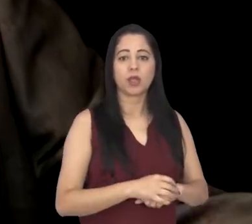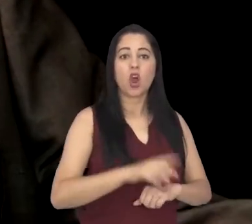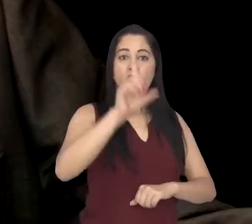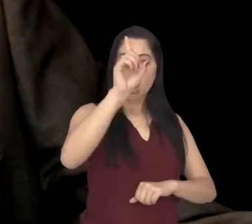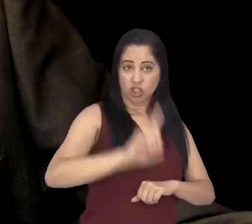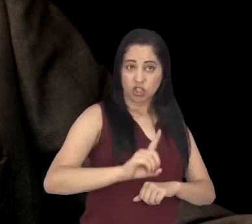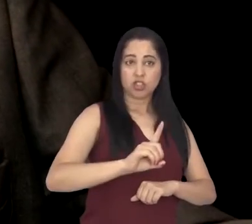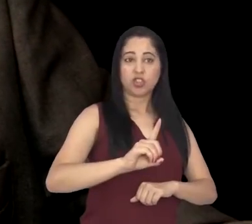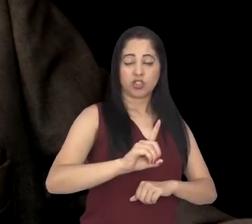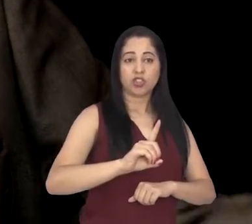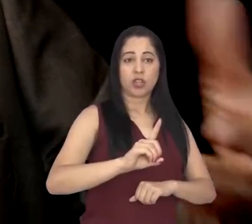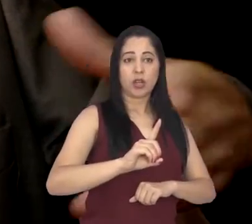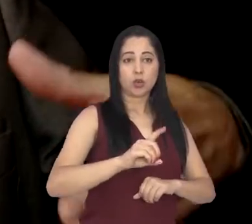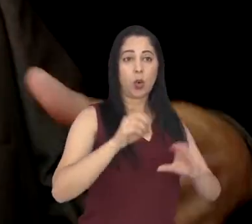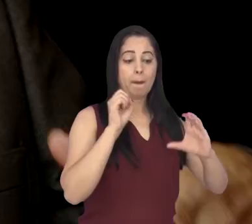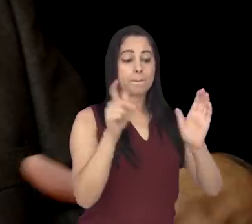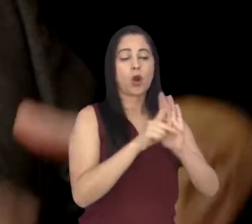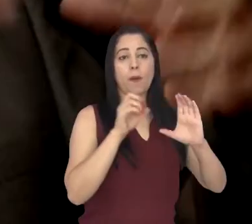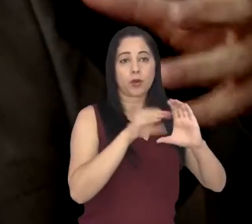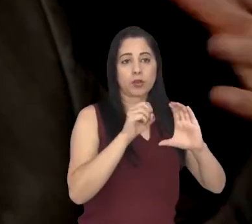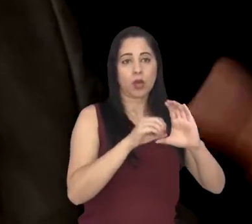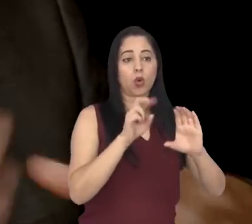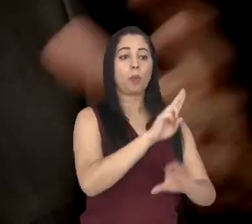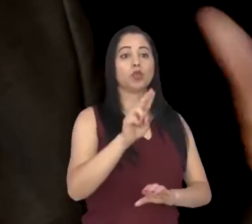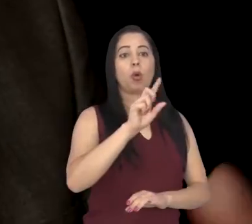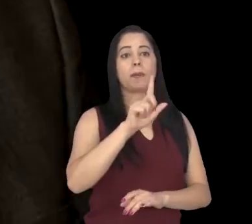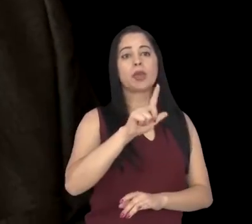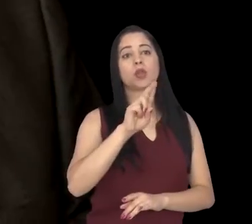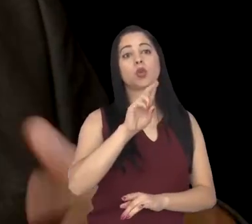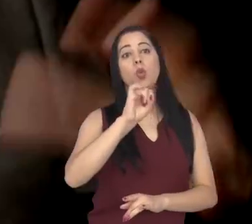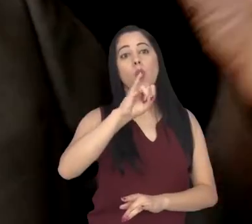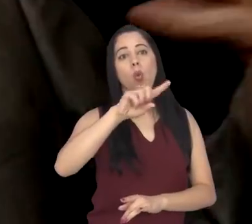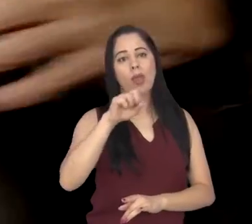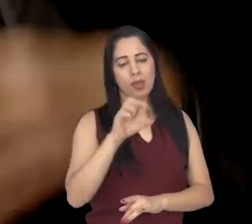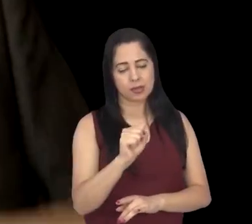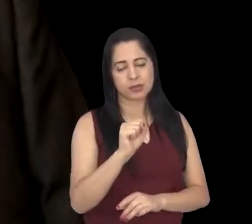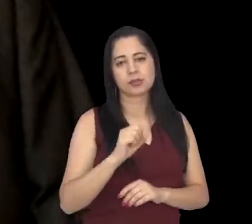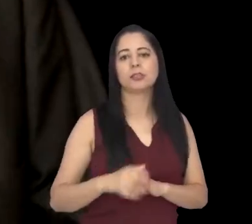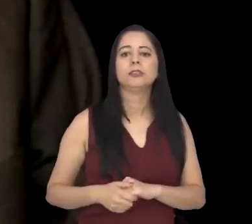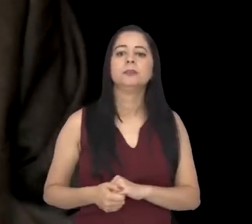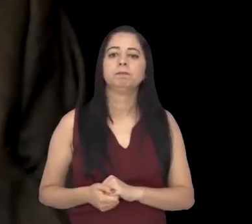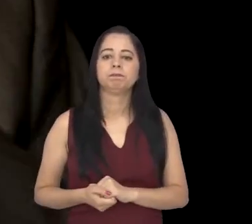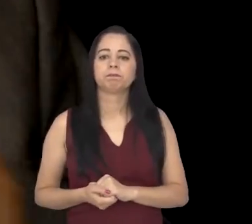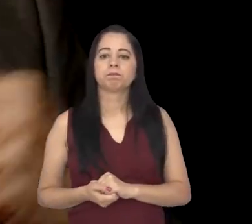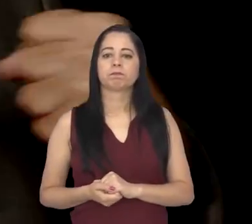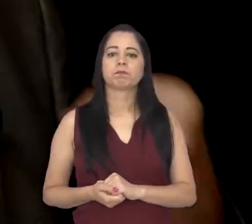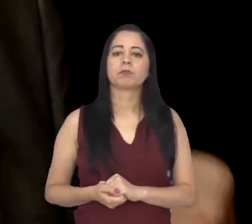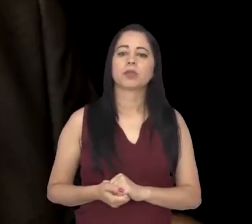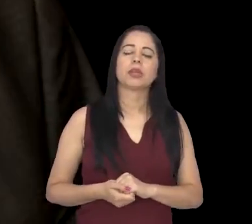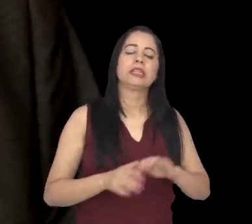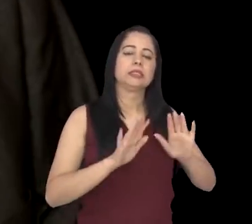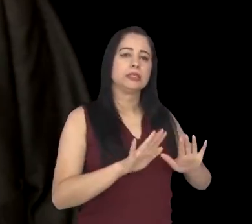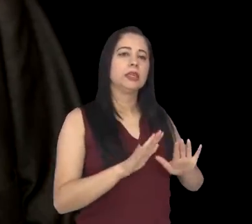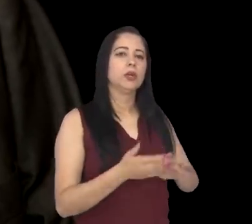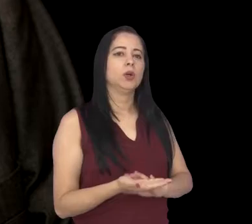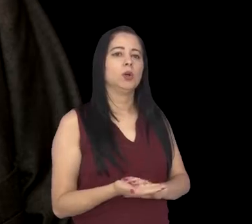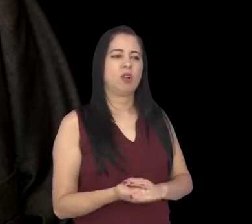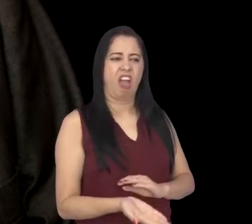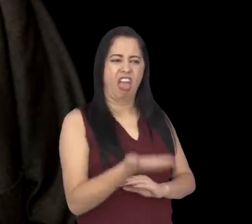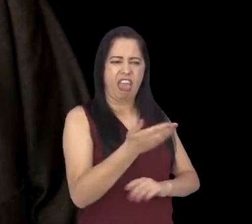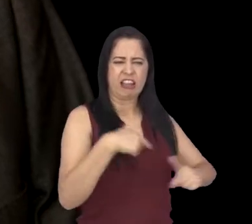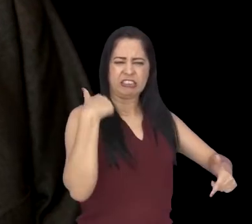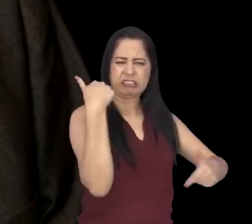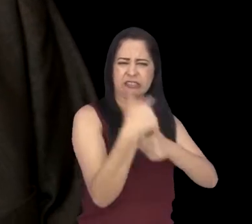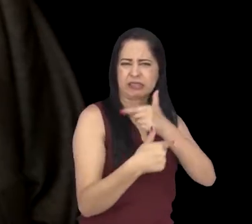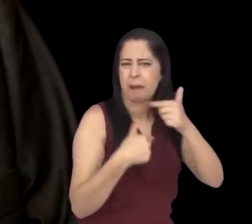Globo, Luiz Fernando Mercadante, que foi diretor-geral, que era mais... que era um